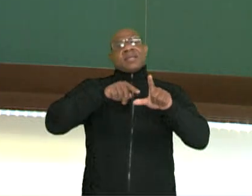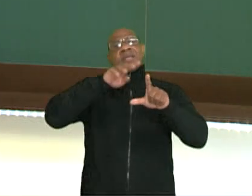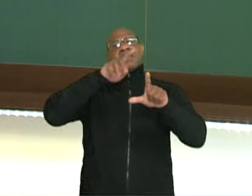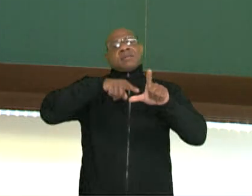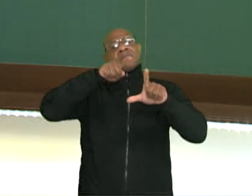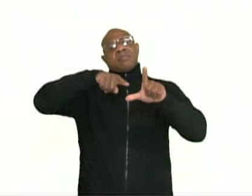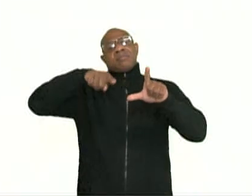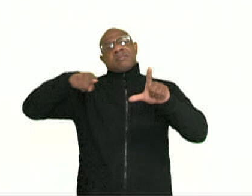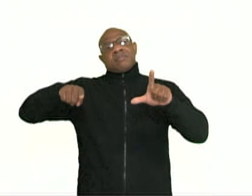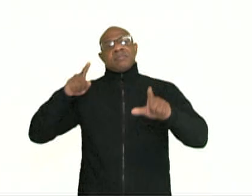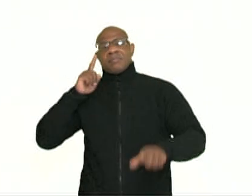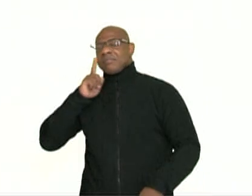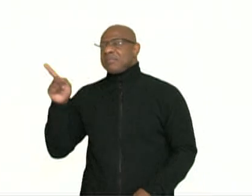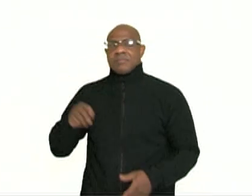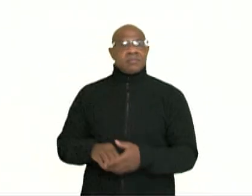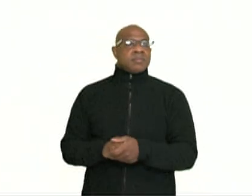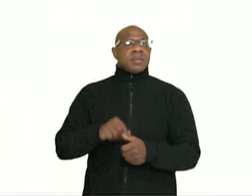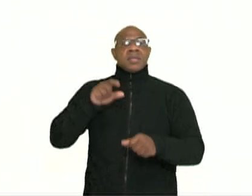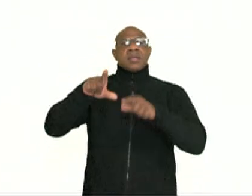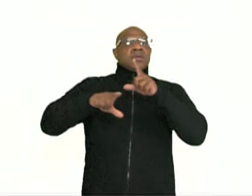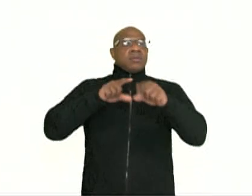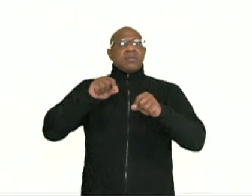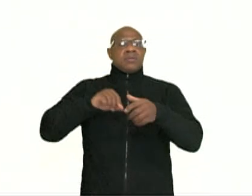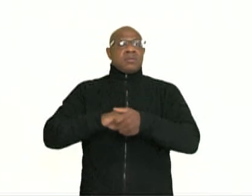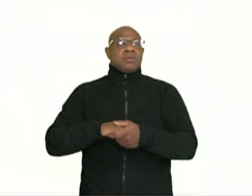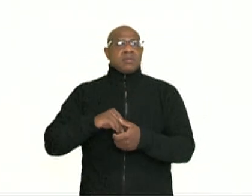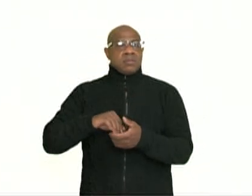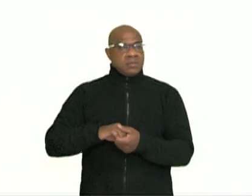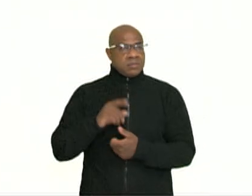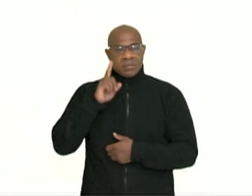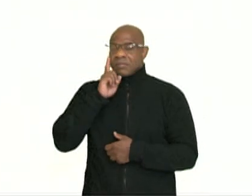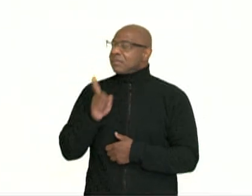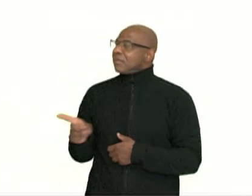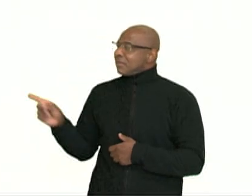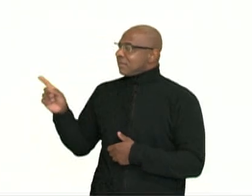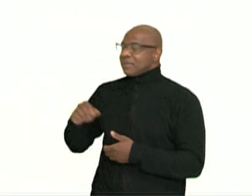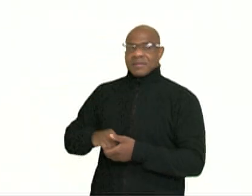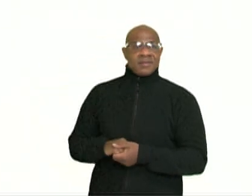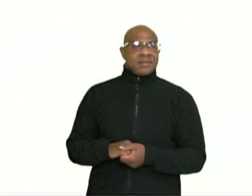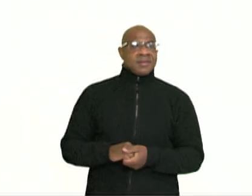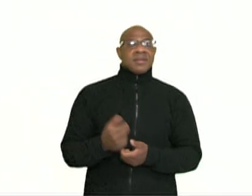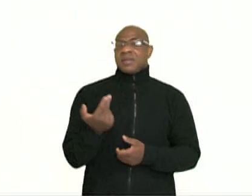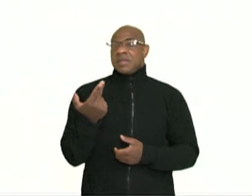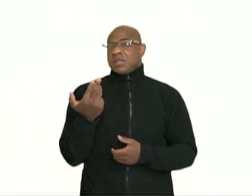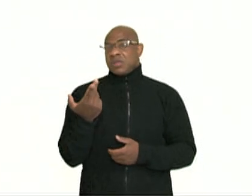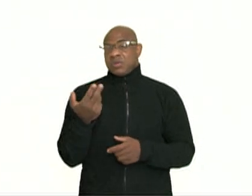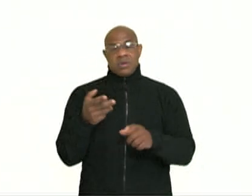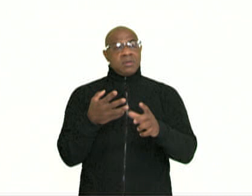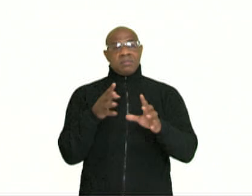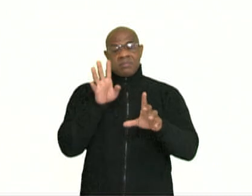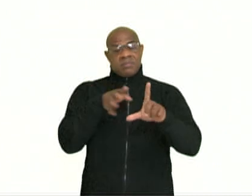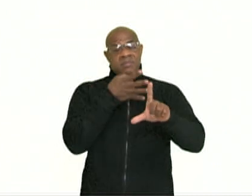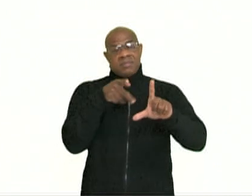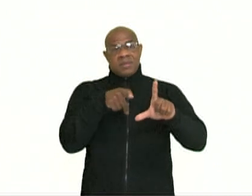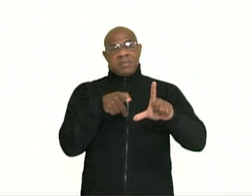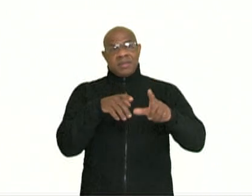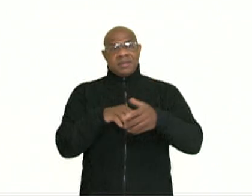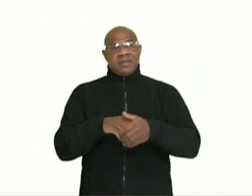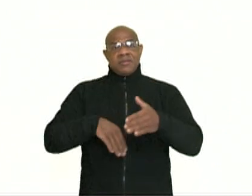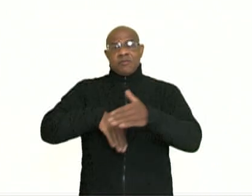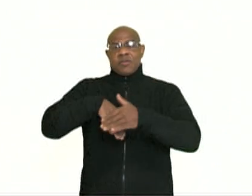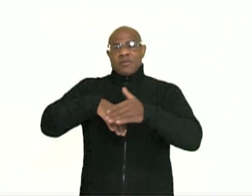gráfico. Aqui, esporte preferido do nono ano. Lembra aquela que a gente viu? A mesma tabela representada em gráfico, ó. Futebol